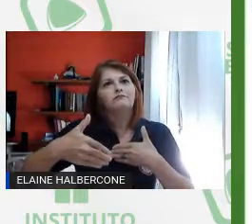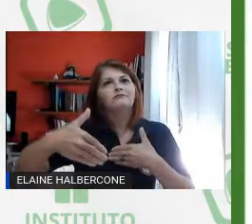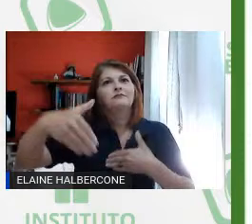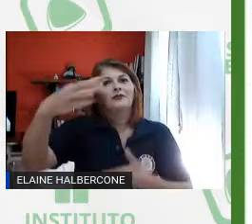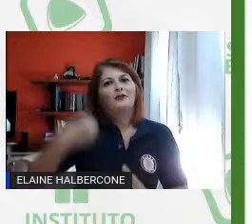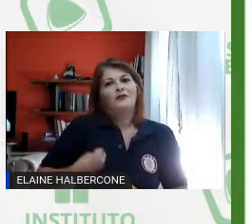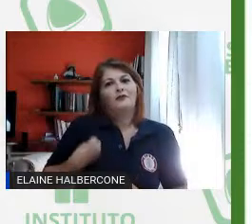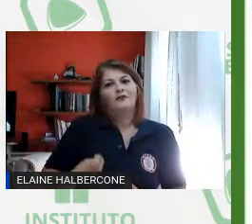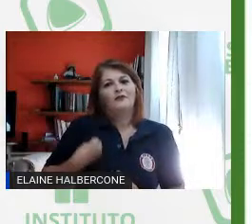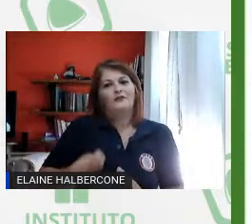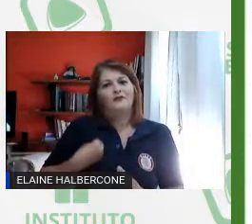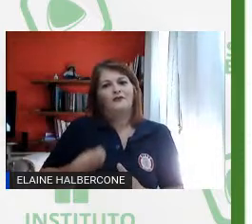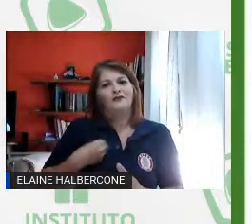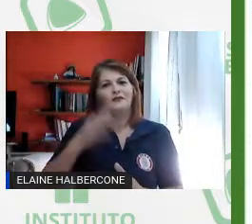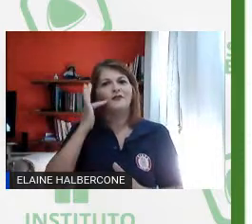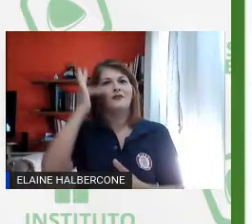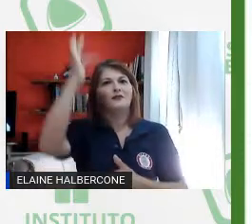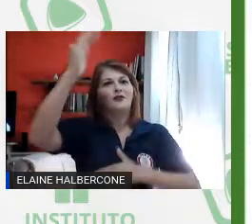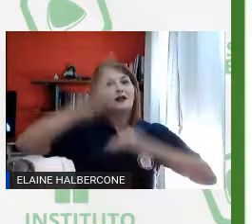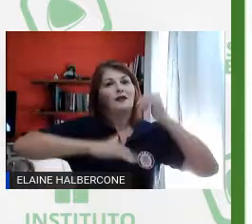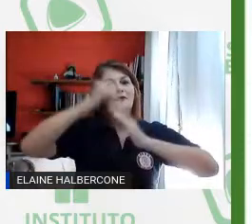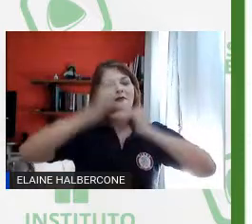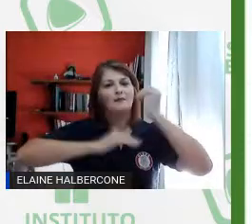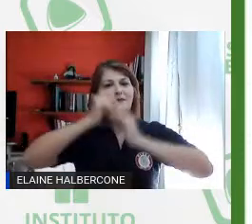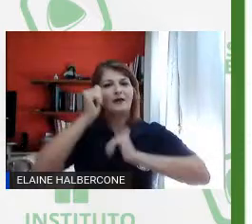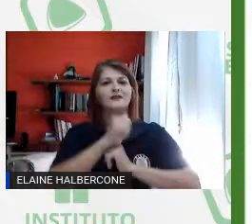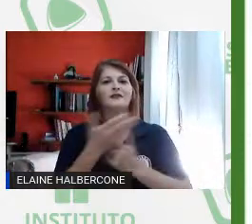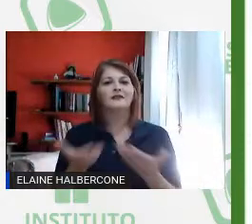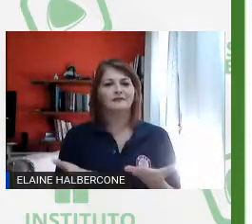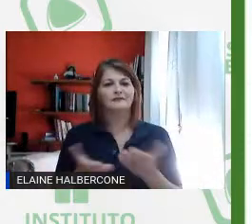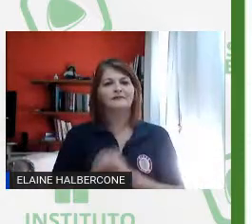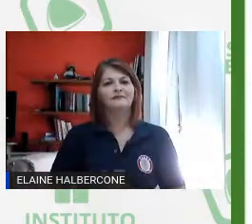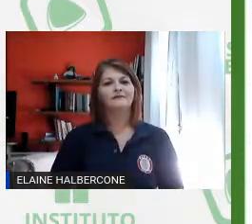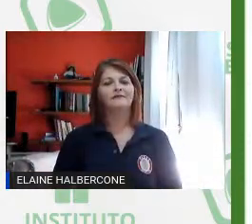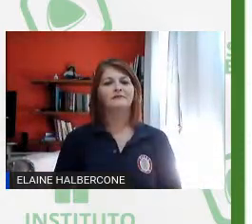nossas futura prática aí, docente.